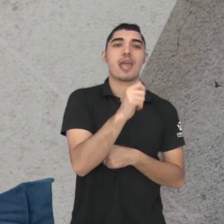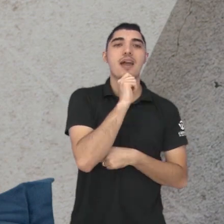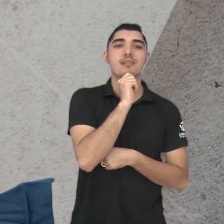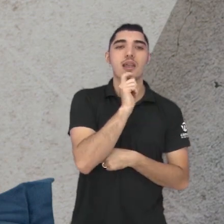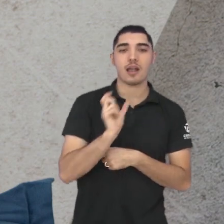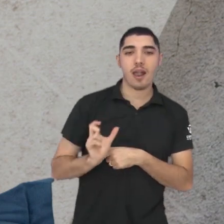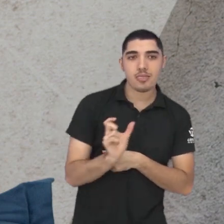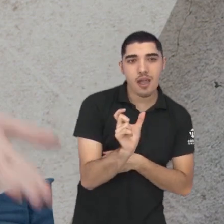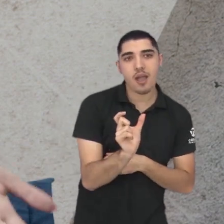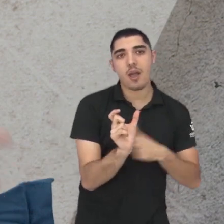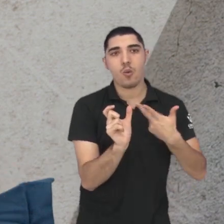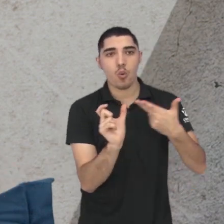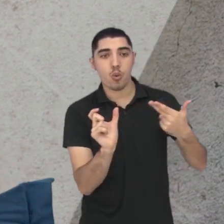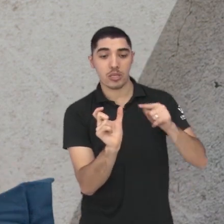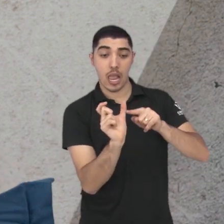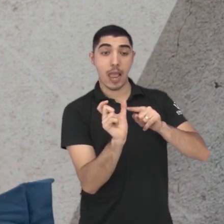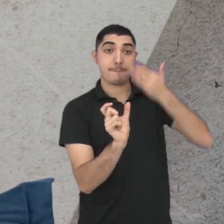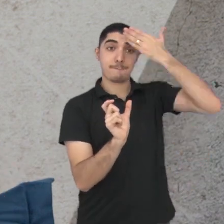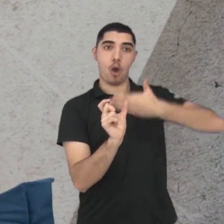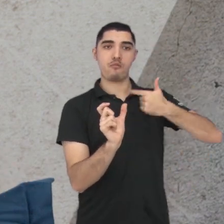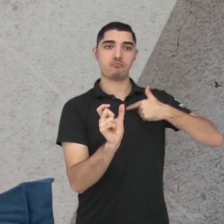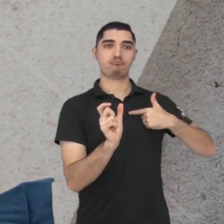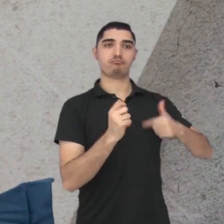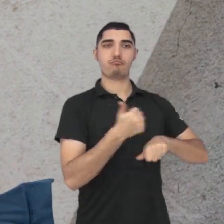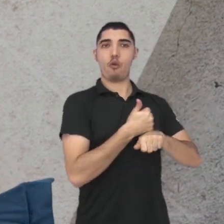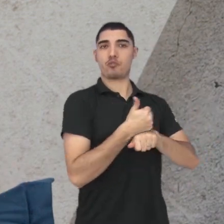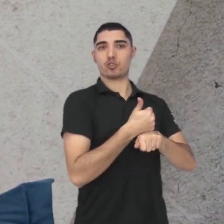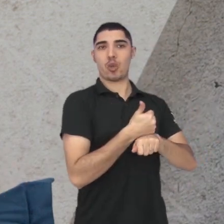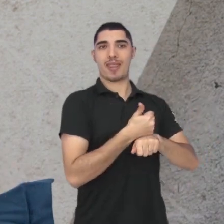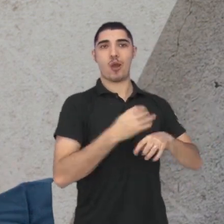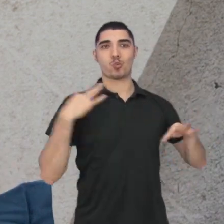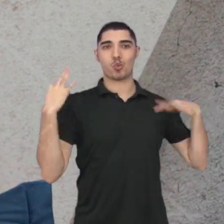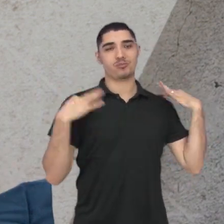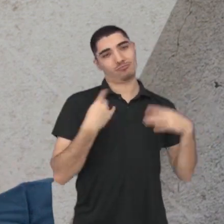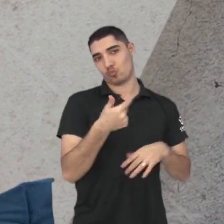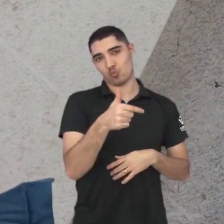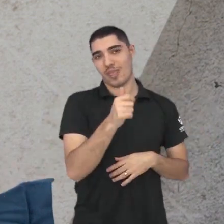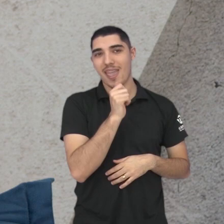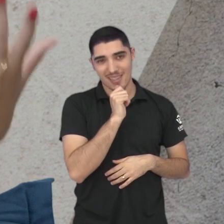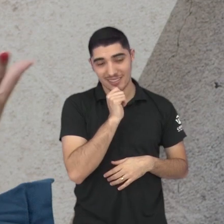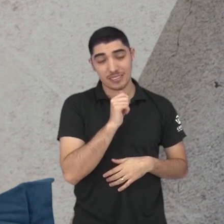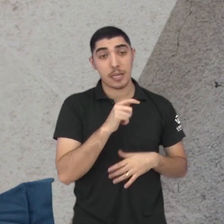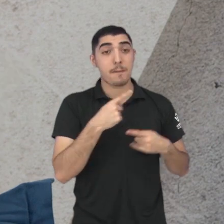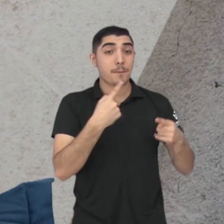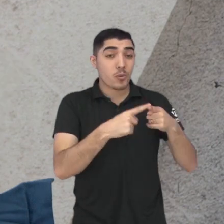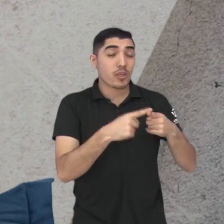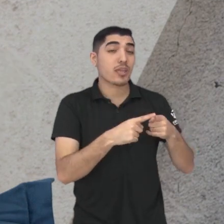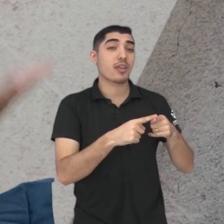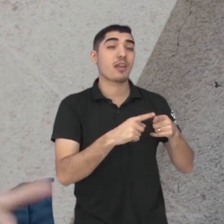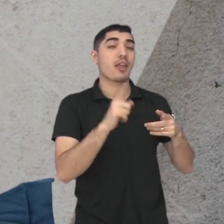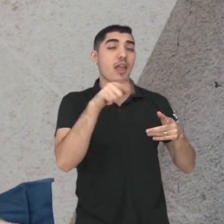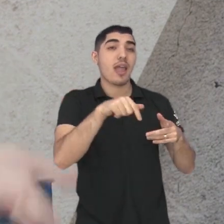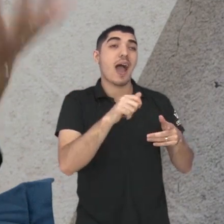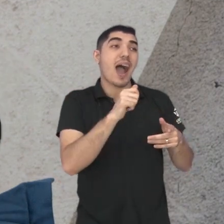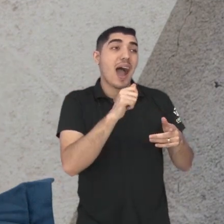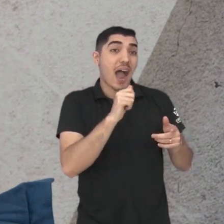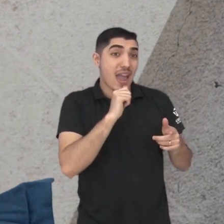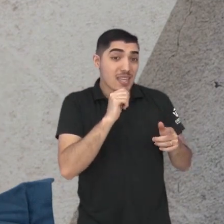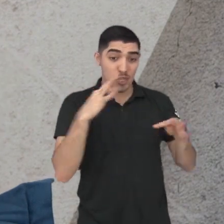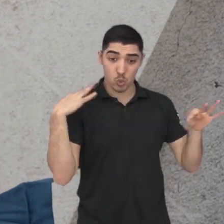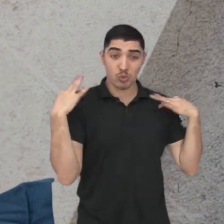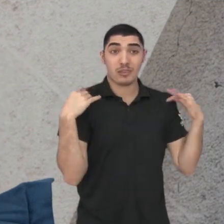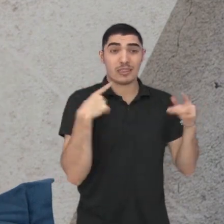é regulamentado, é reconhecido, mas não regulamentado. Então, infelizmente, é muito amplo ainda para poder aceitar qualquer profissional